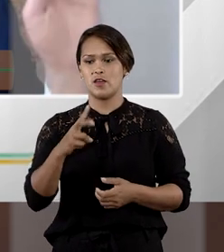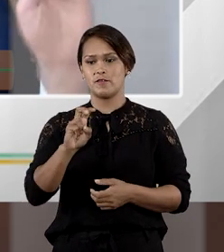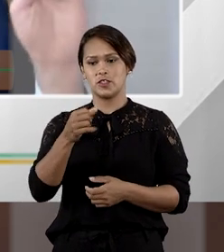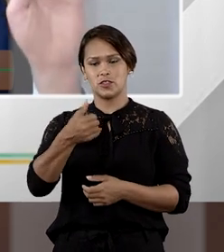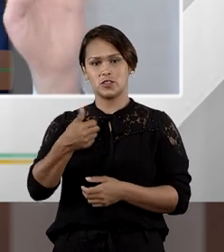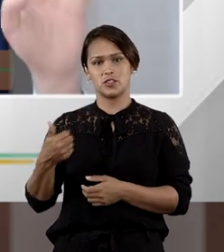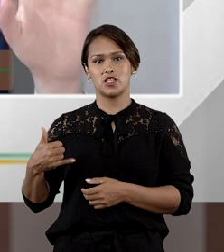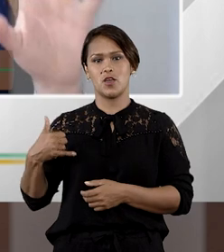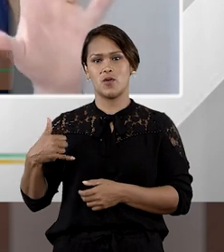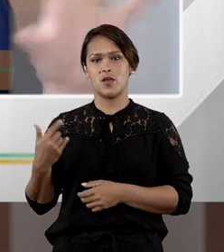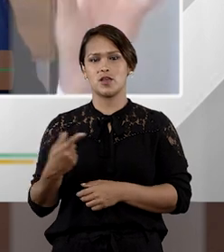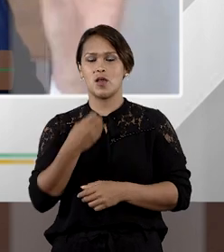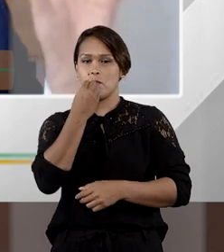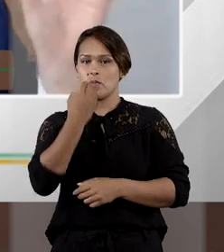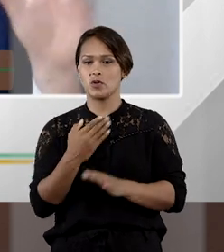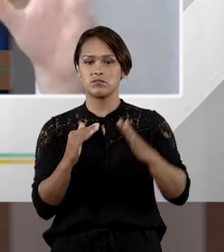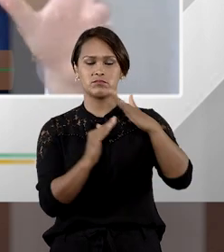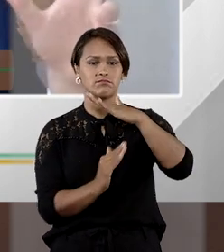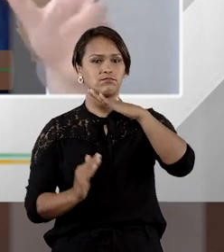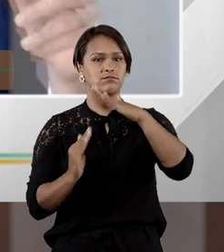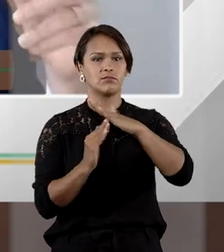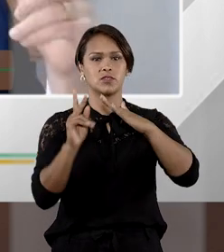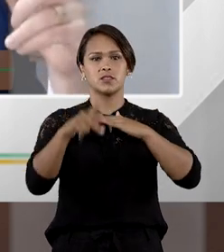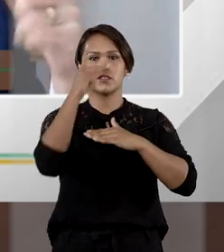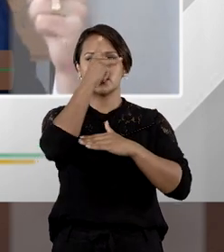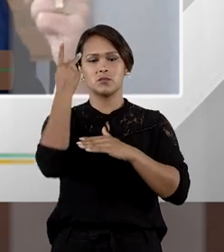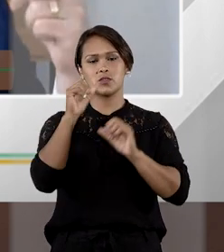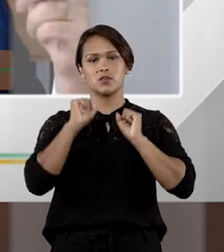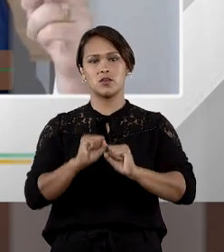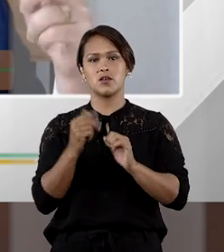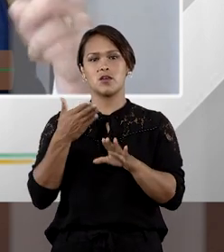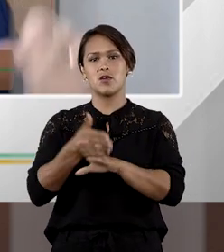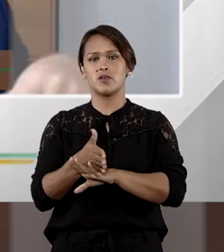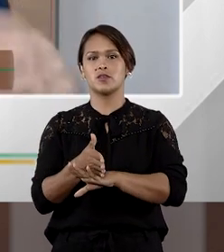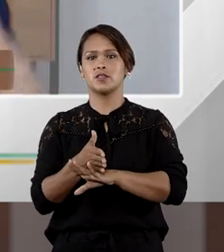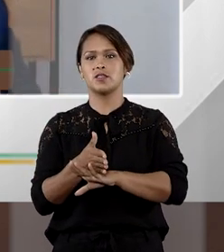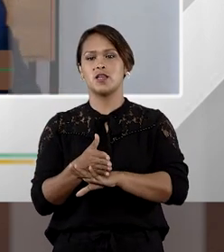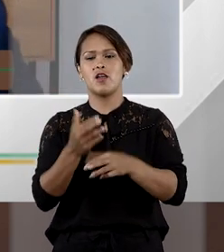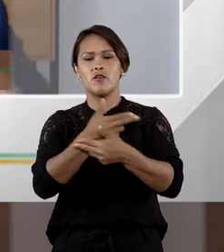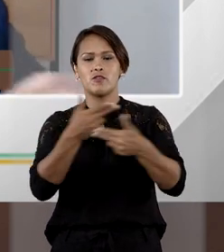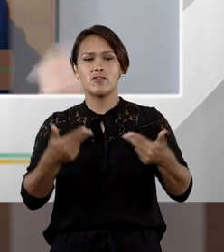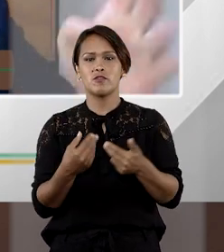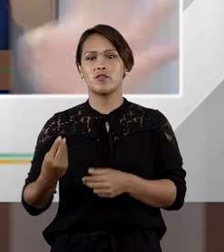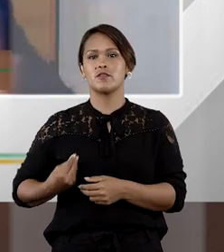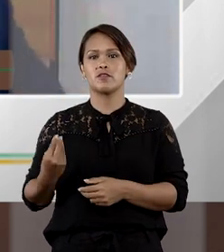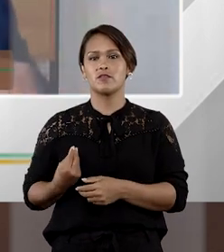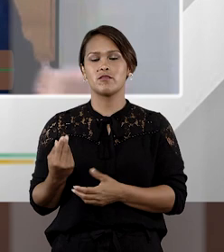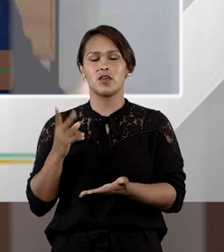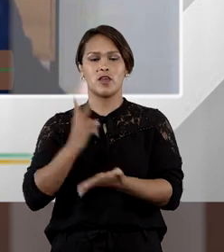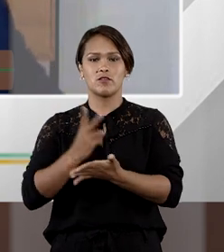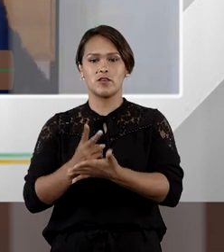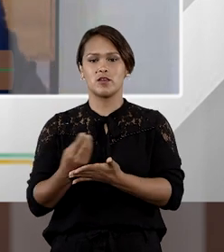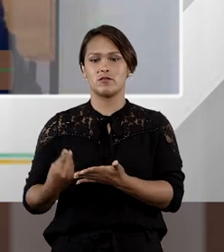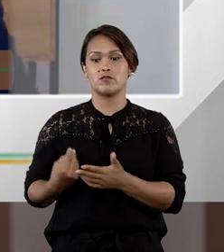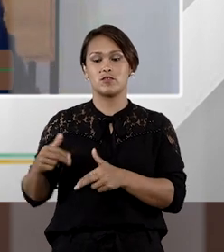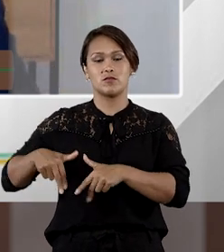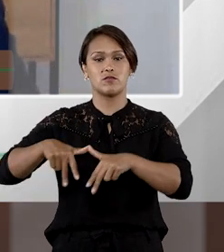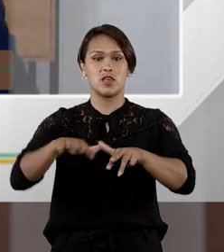anos é uma idade limite para as pessoas, quer dizer, andiamo a viver, vamos viver